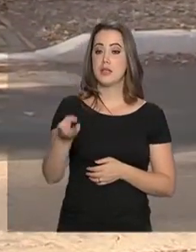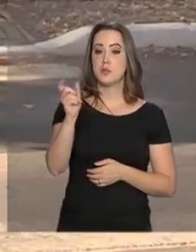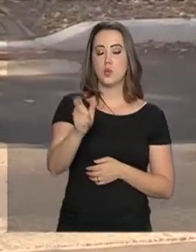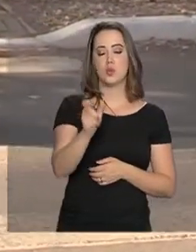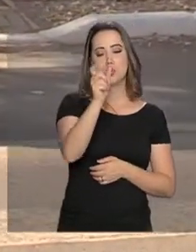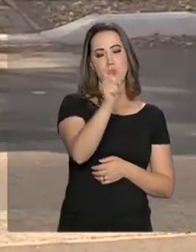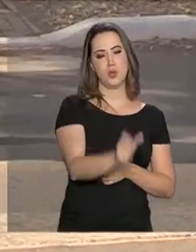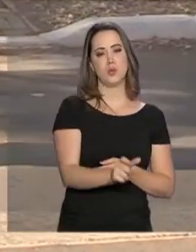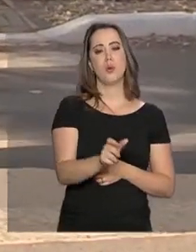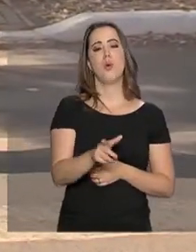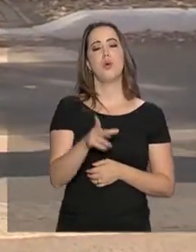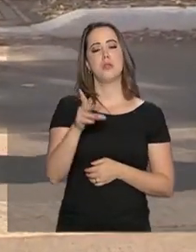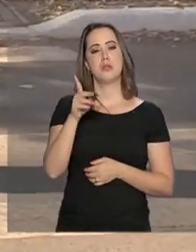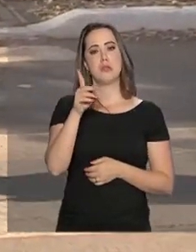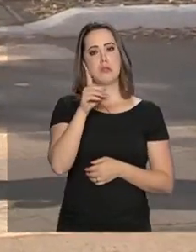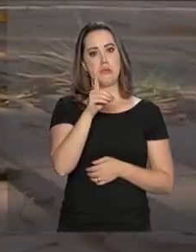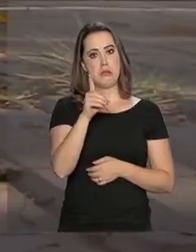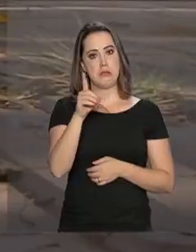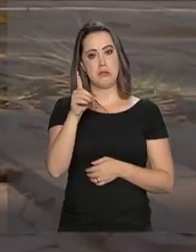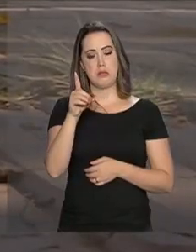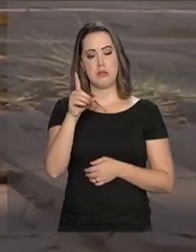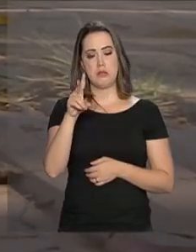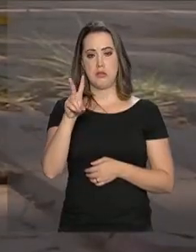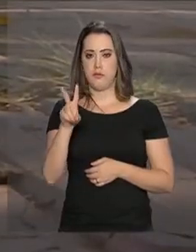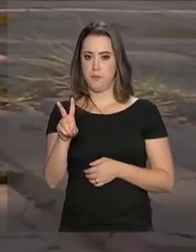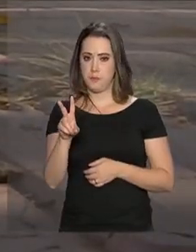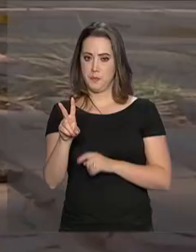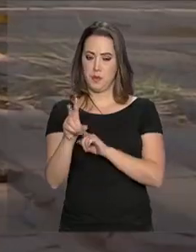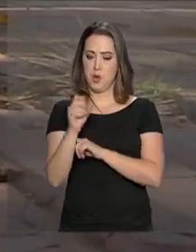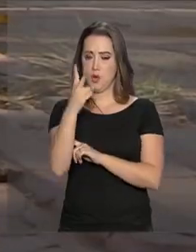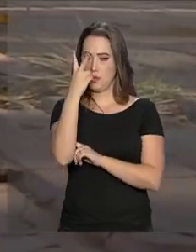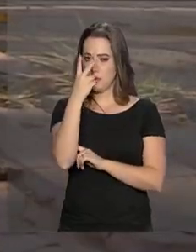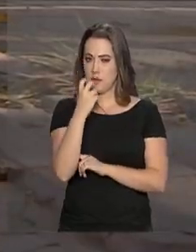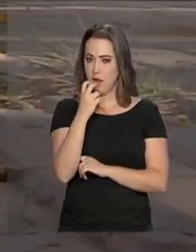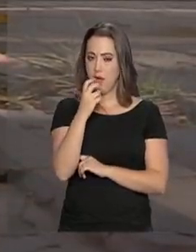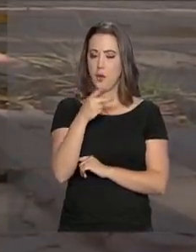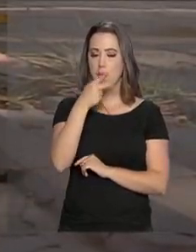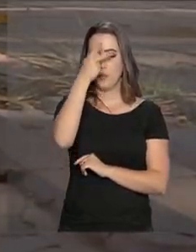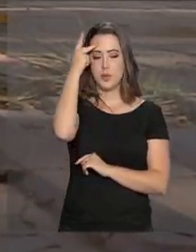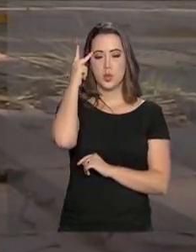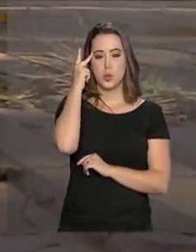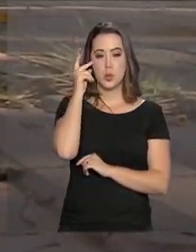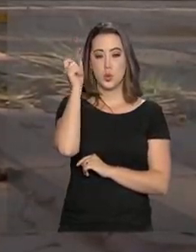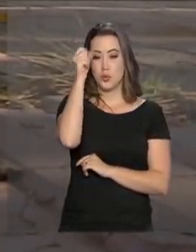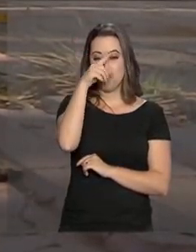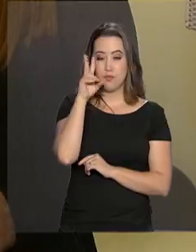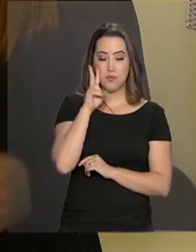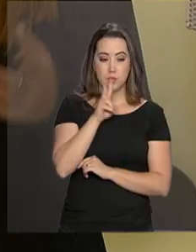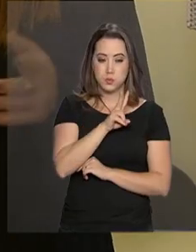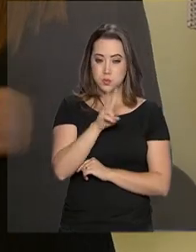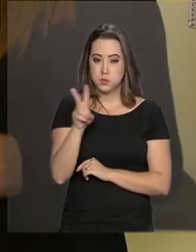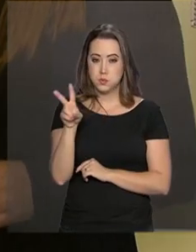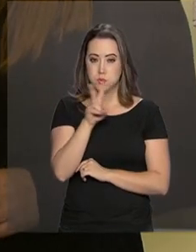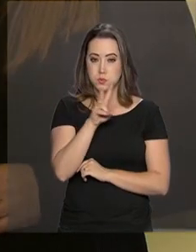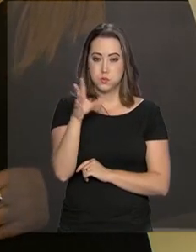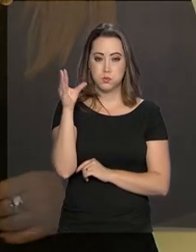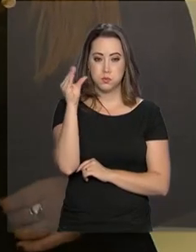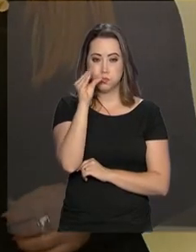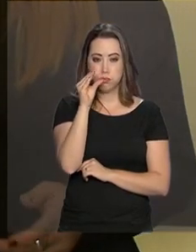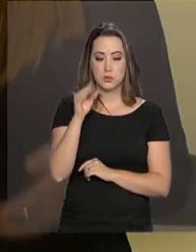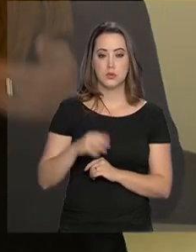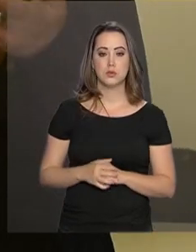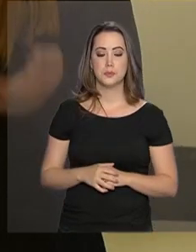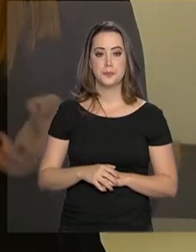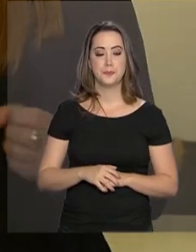de pessoas com deficiência visual, entre cegos e pessoas com dificuldades para enxergar. A Biblioteca em Braille